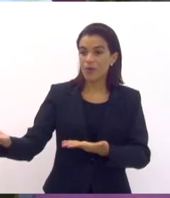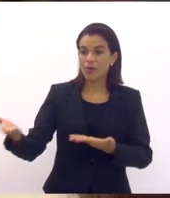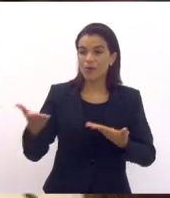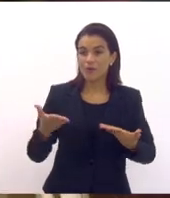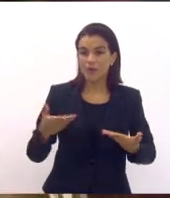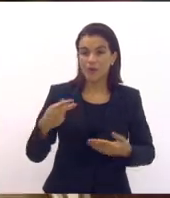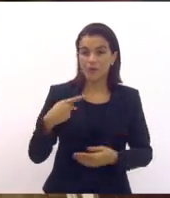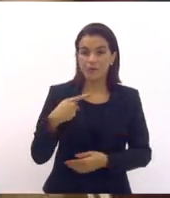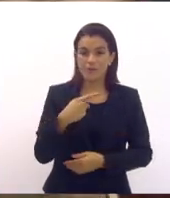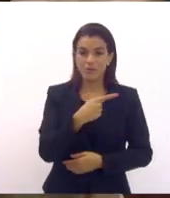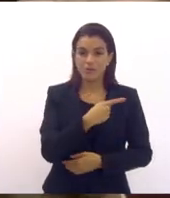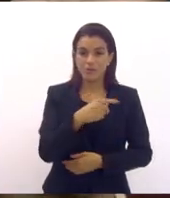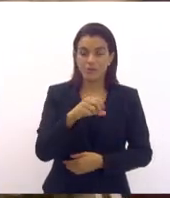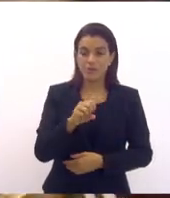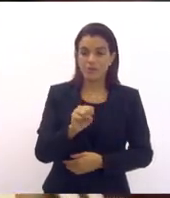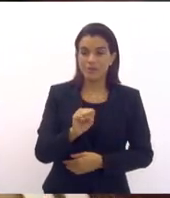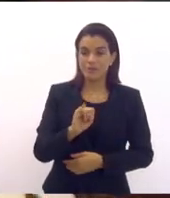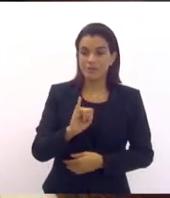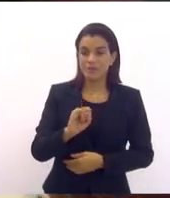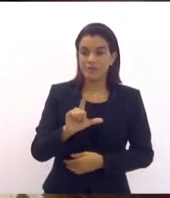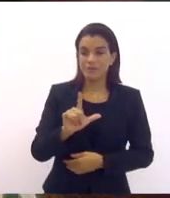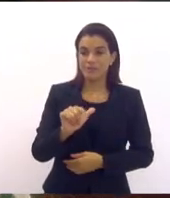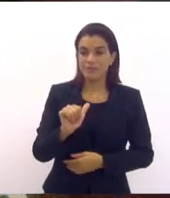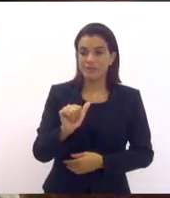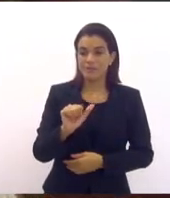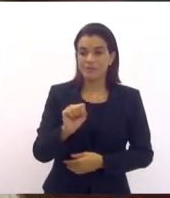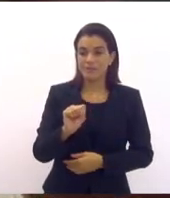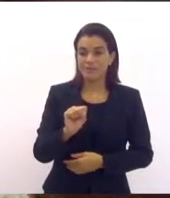Silas que pudesse por